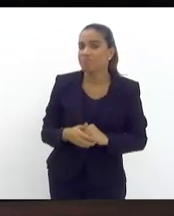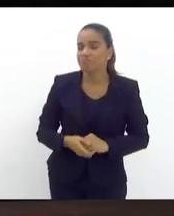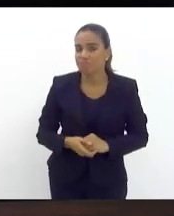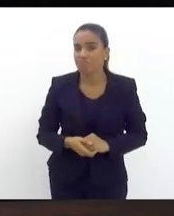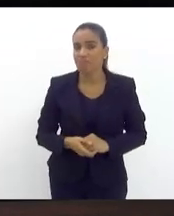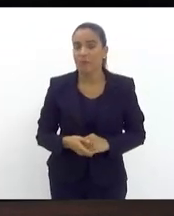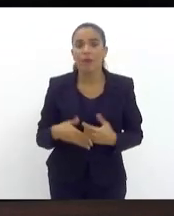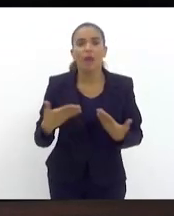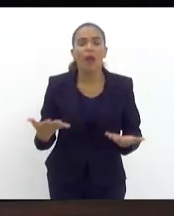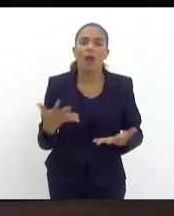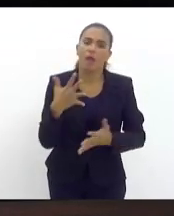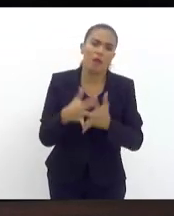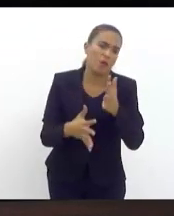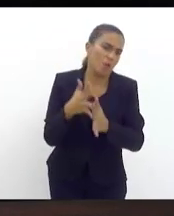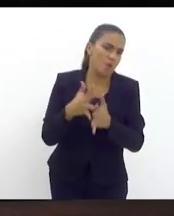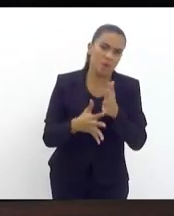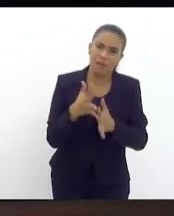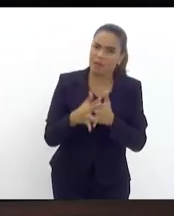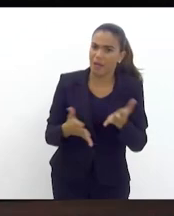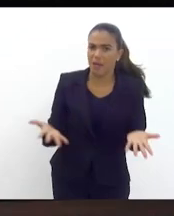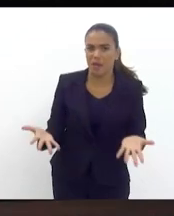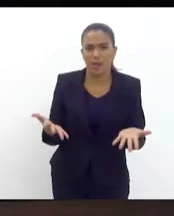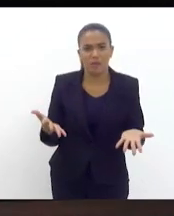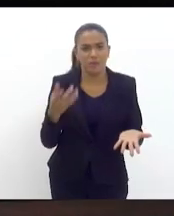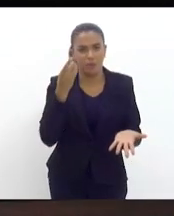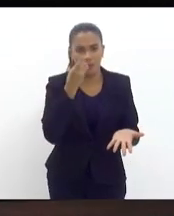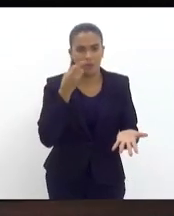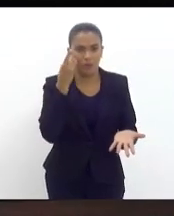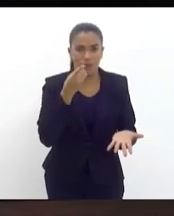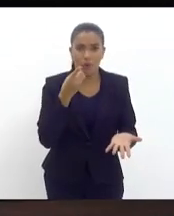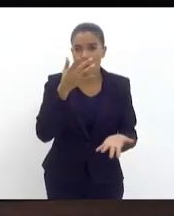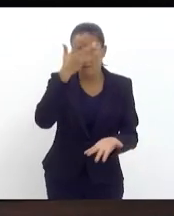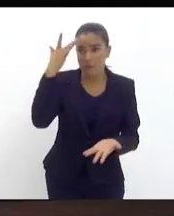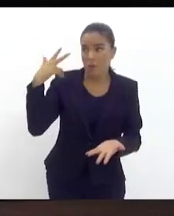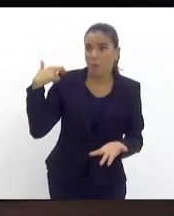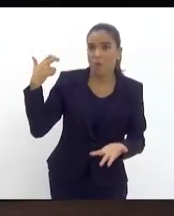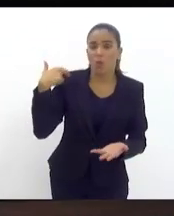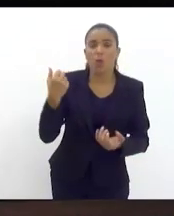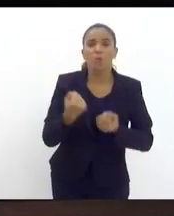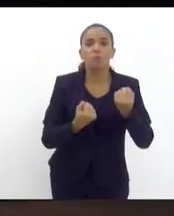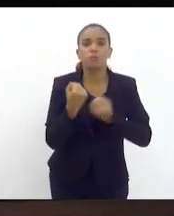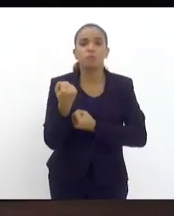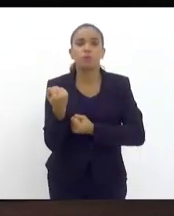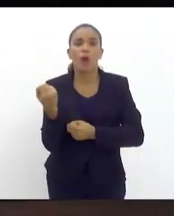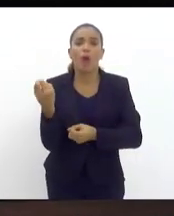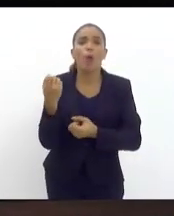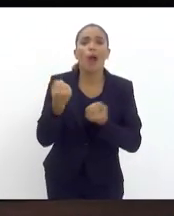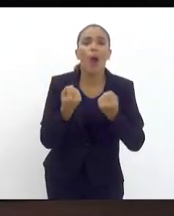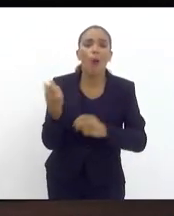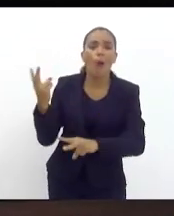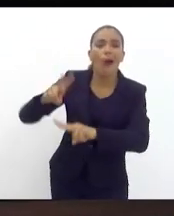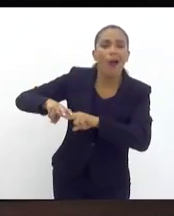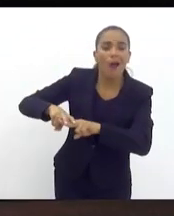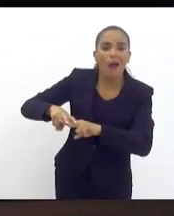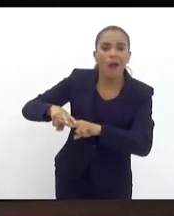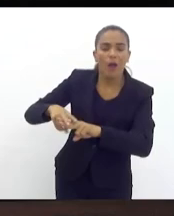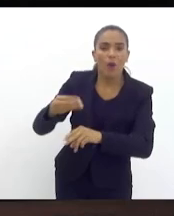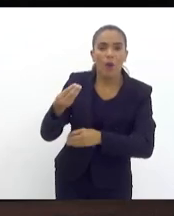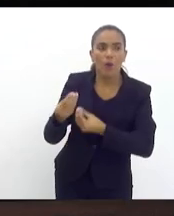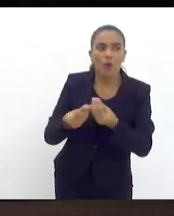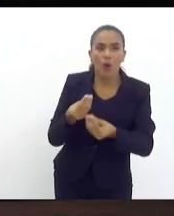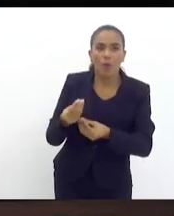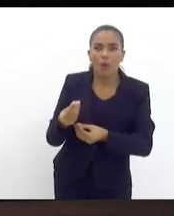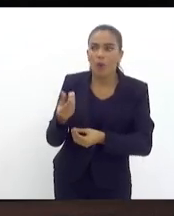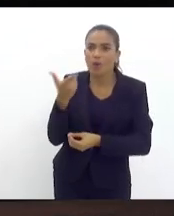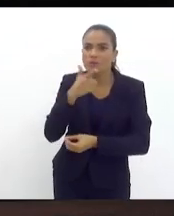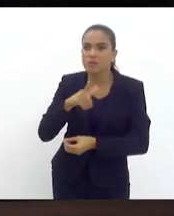E aí fica complicado de um motorista que tem o seu veículo apreendido tem a chance de ter o seu